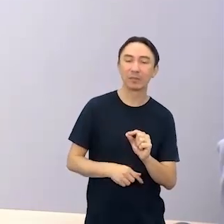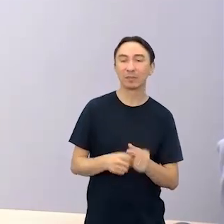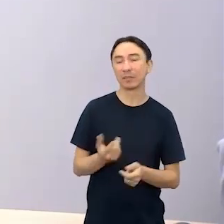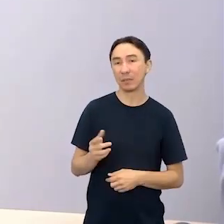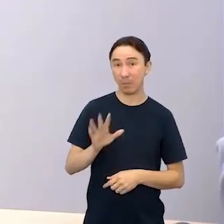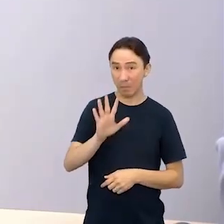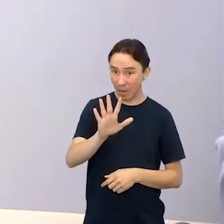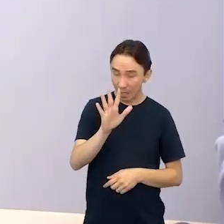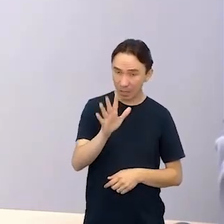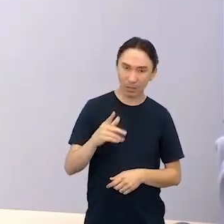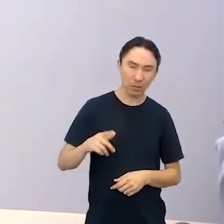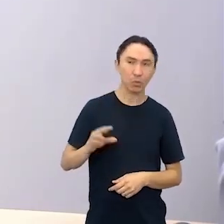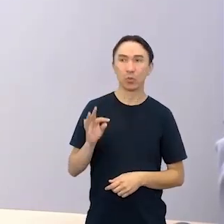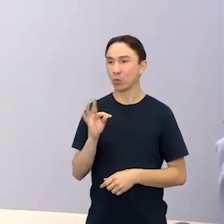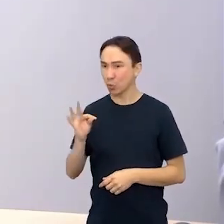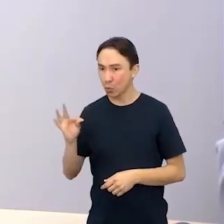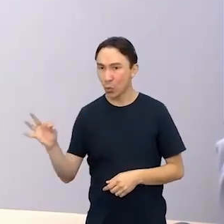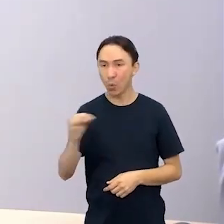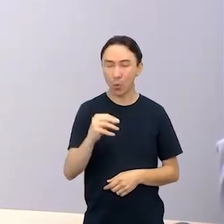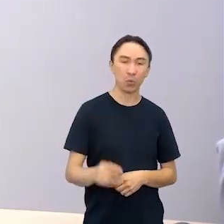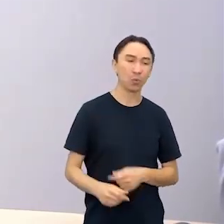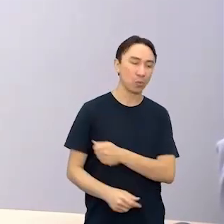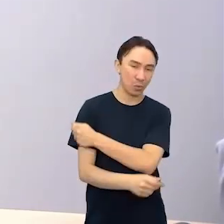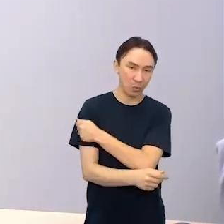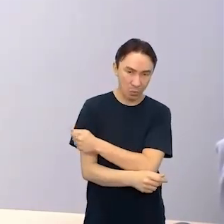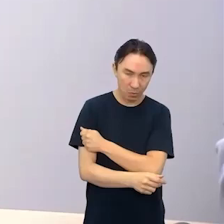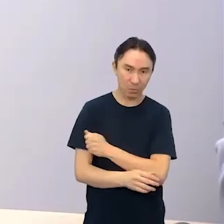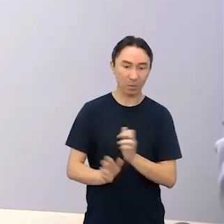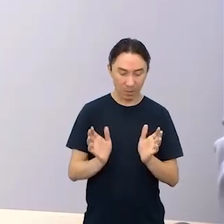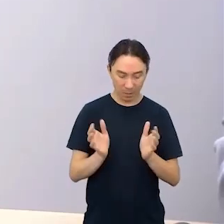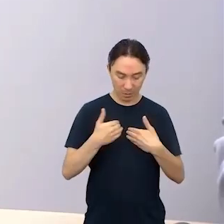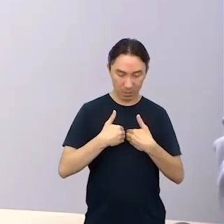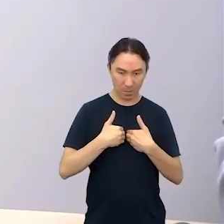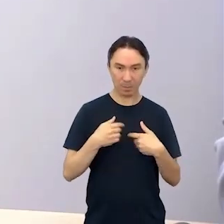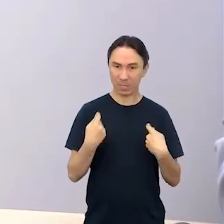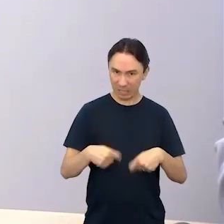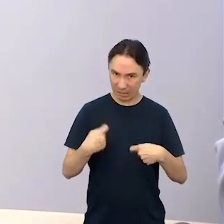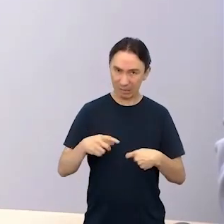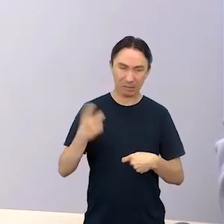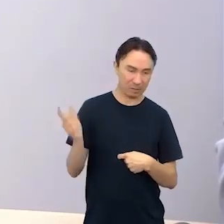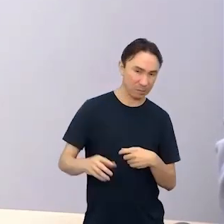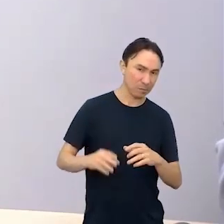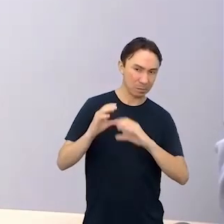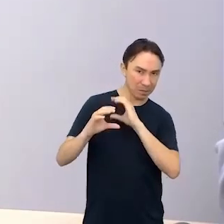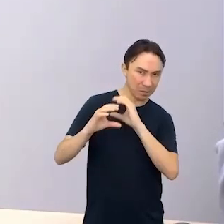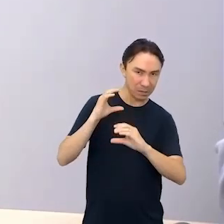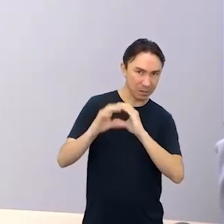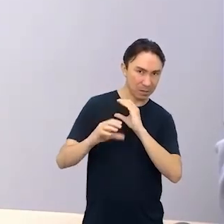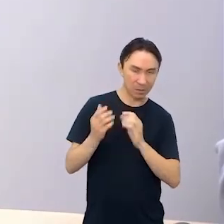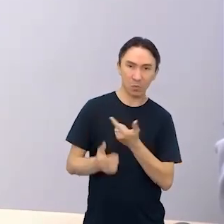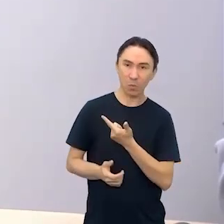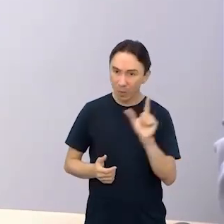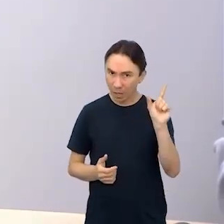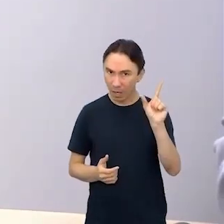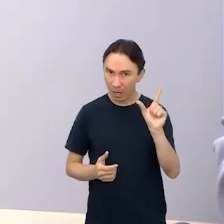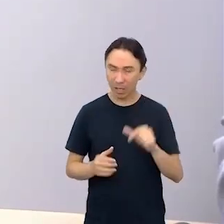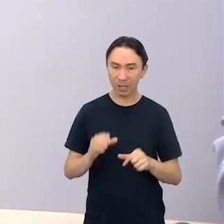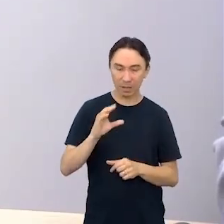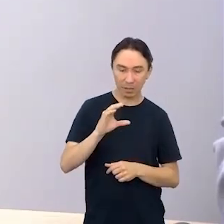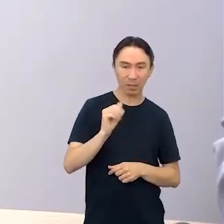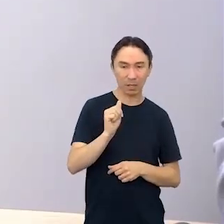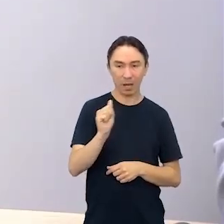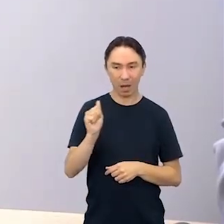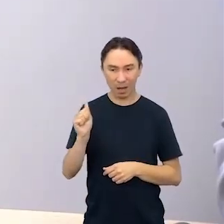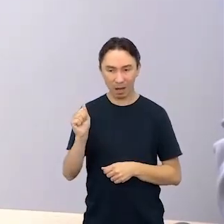de regra que todo estudante autista precisa de comunicação alternativa. E também não é via de regra que a